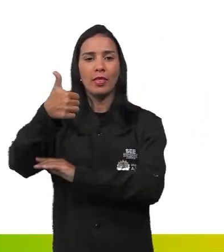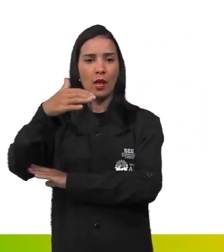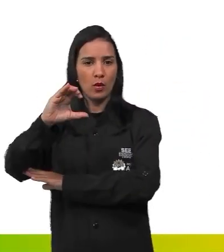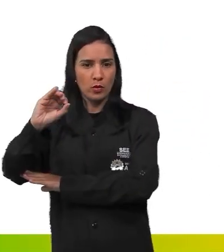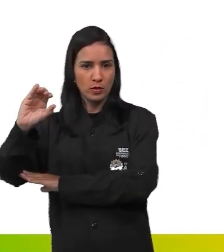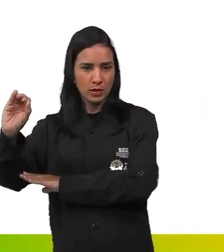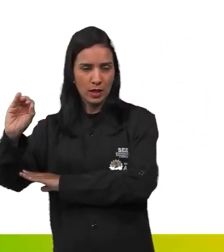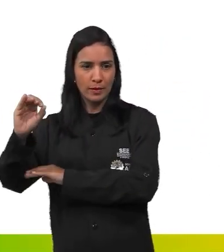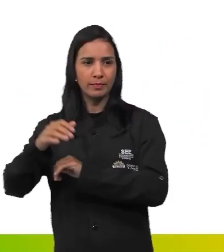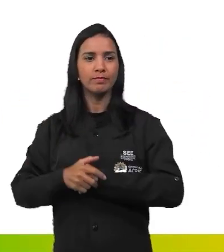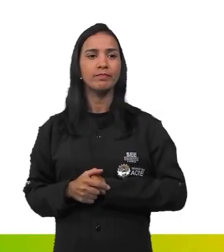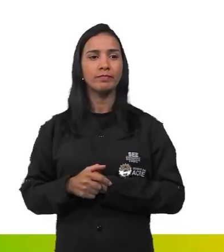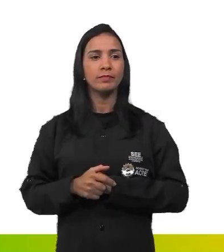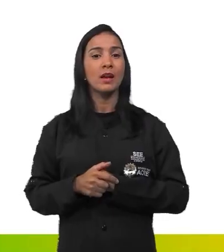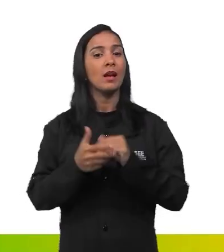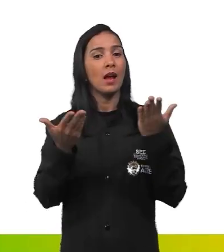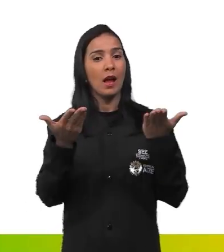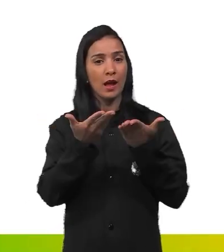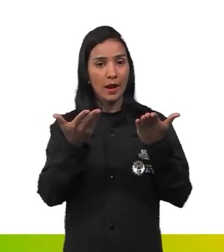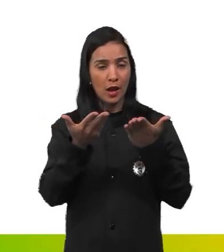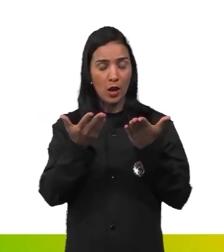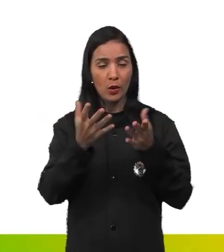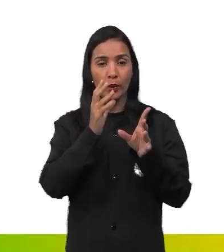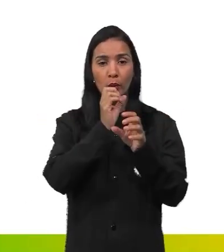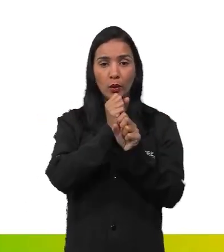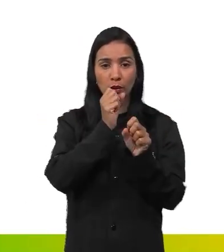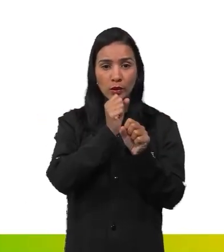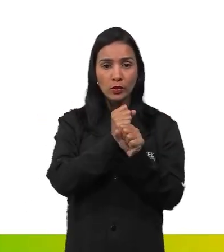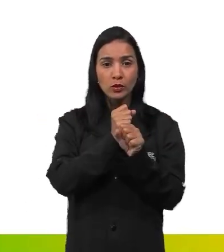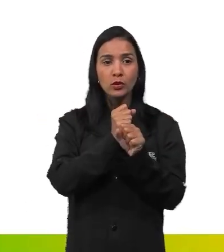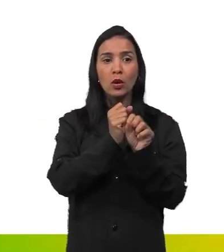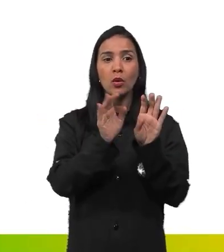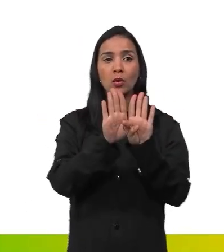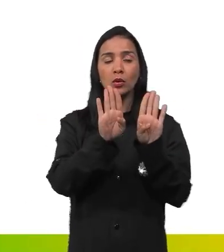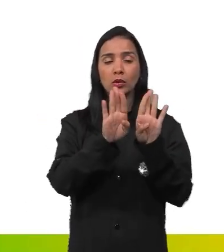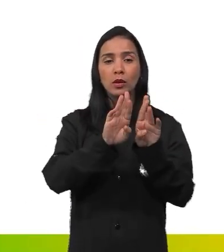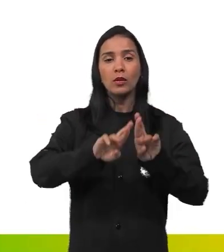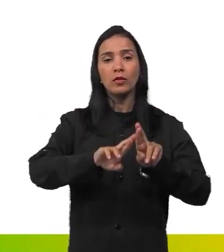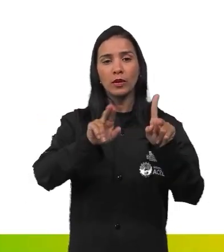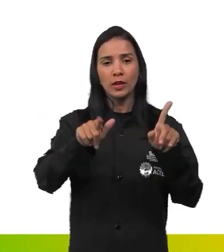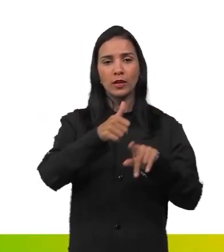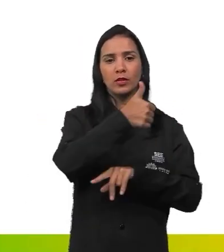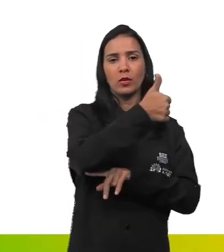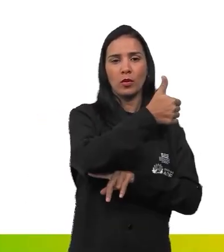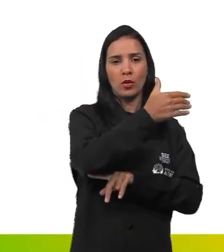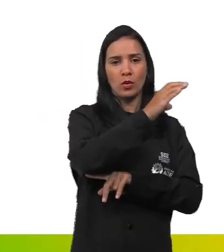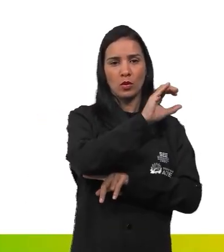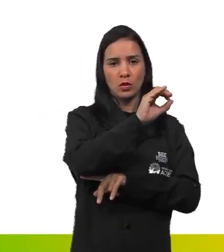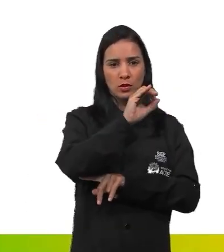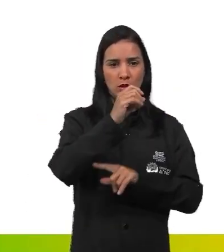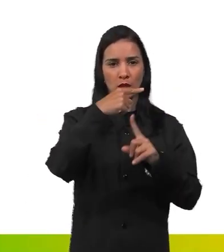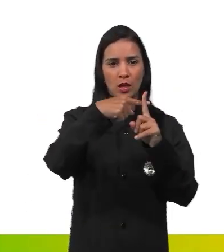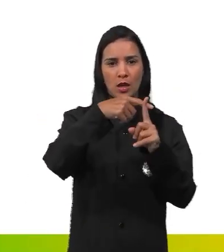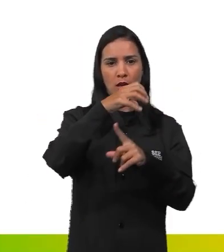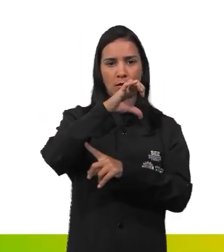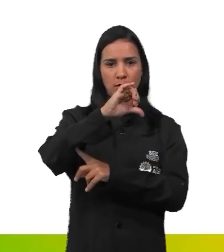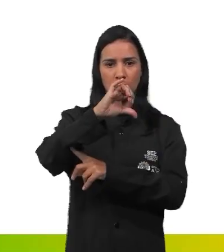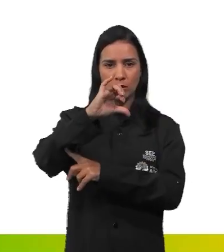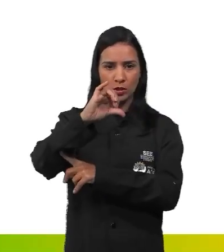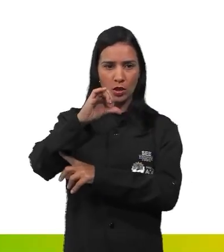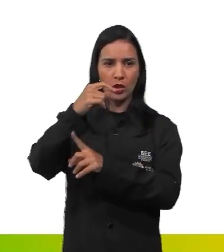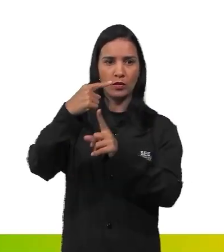que ao contrário. 100 mais 99 mais 98 e assim por